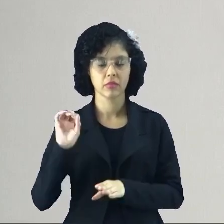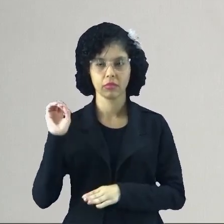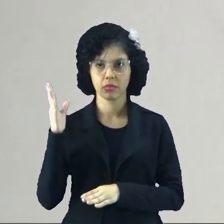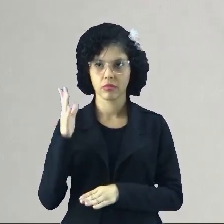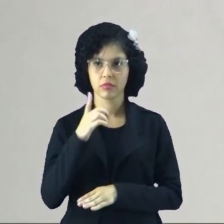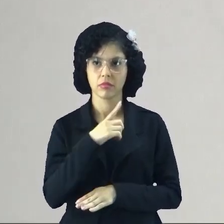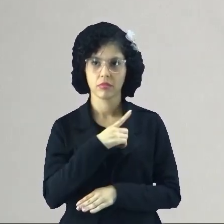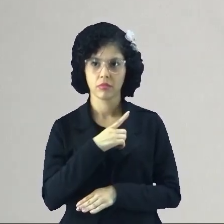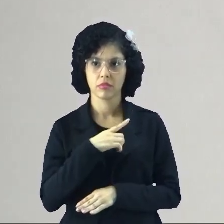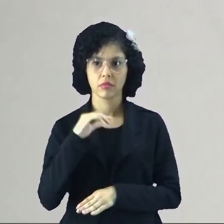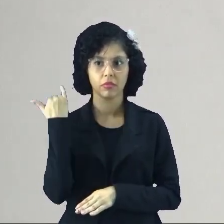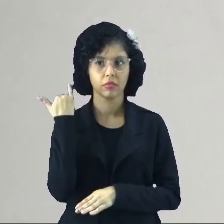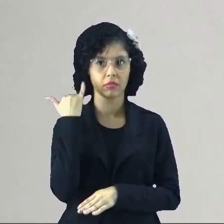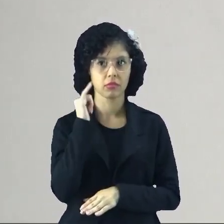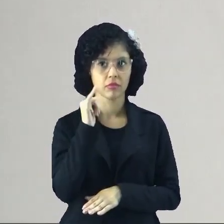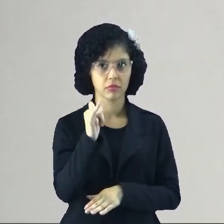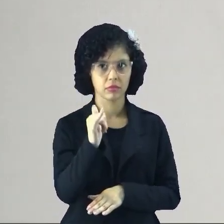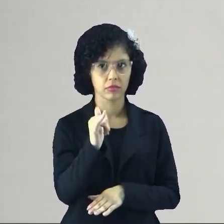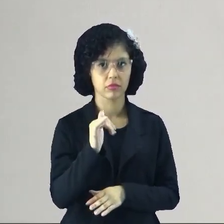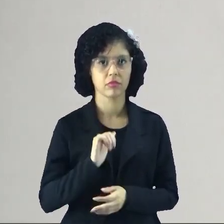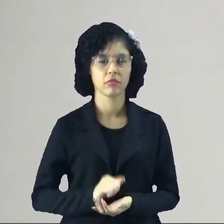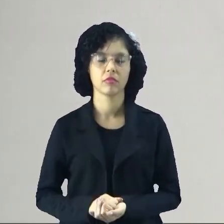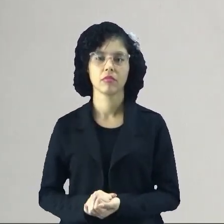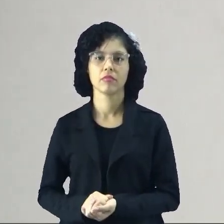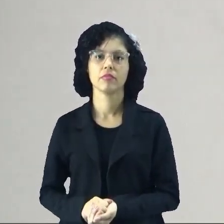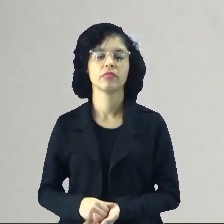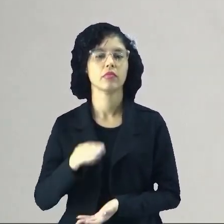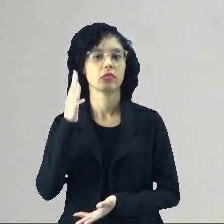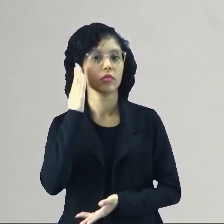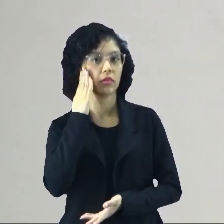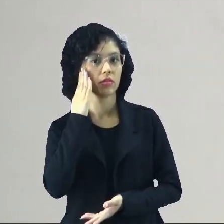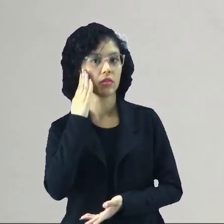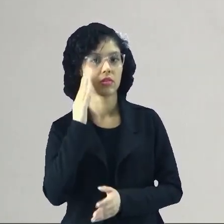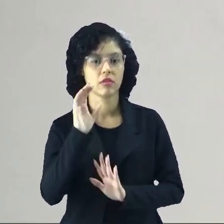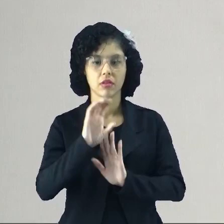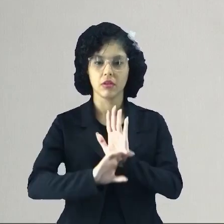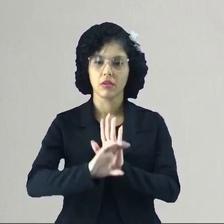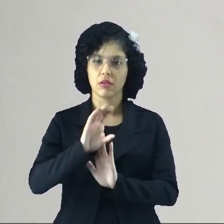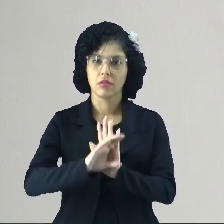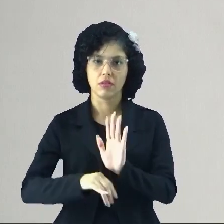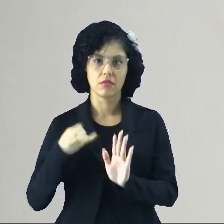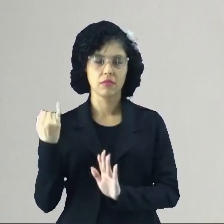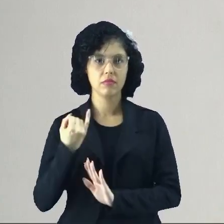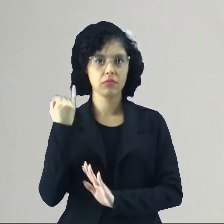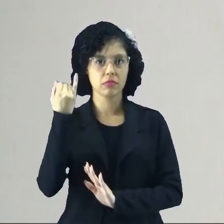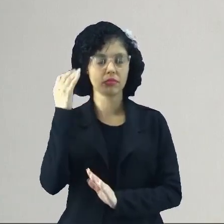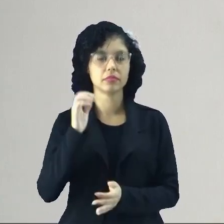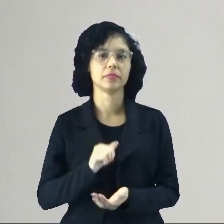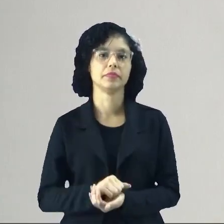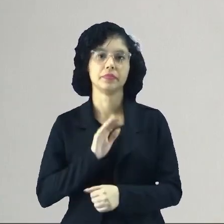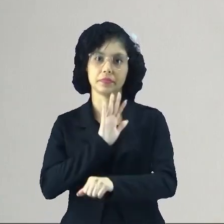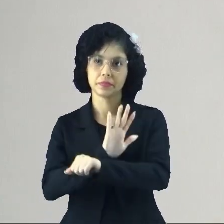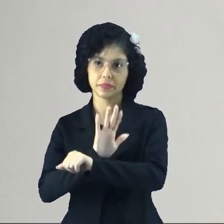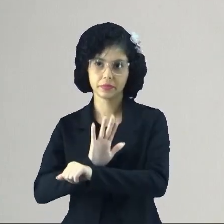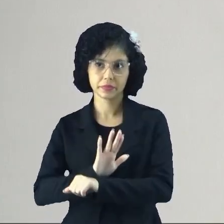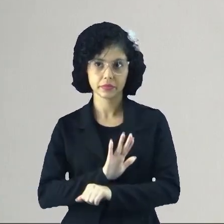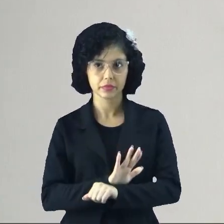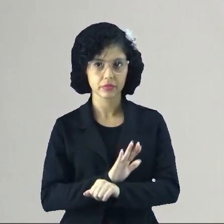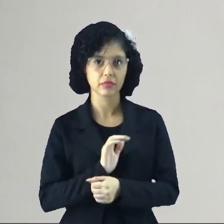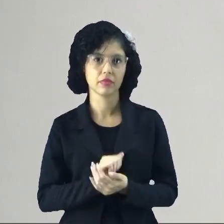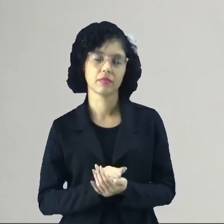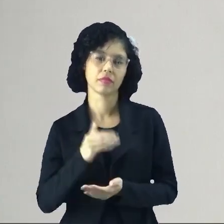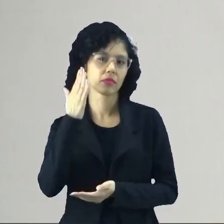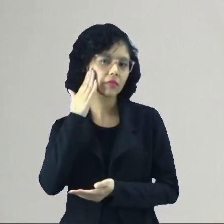recorrente, eletrostática. Então nós vamos entender esses conceitos tão importantes que vão nos ajudar